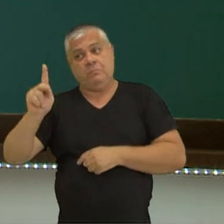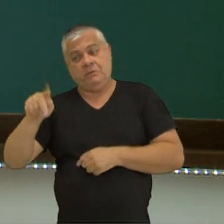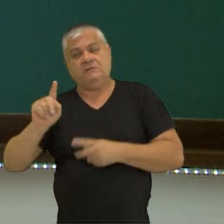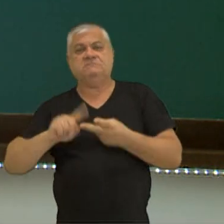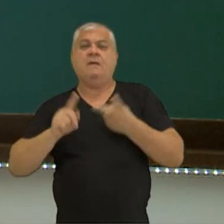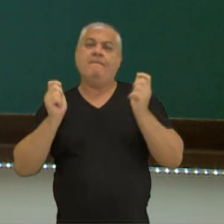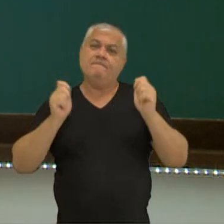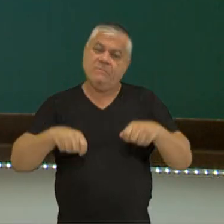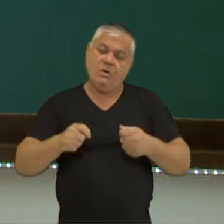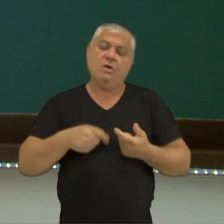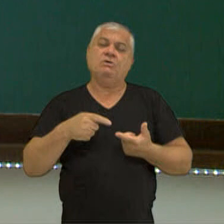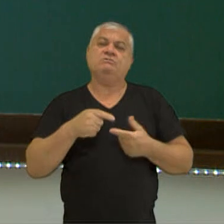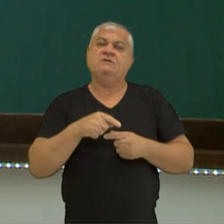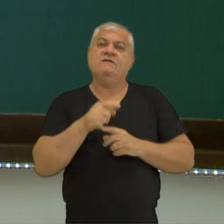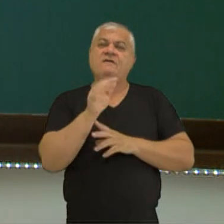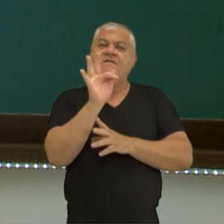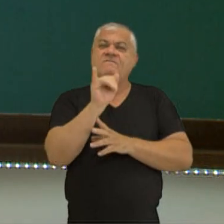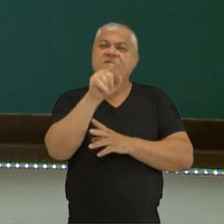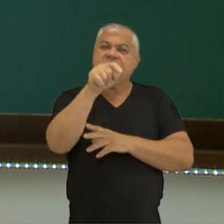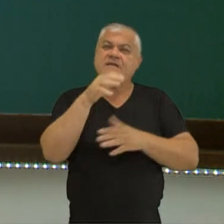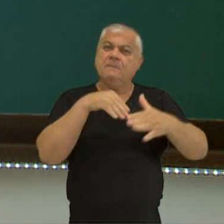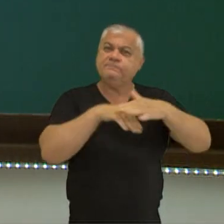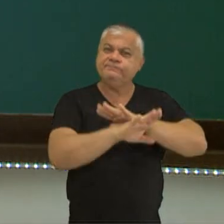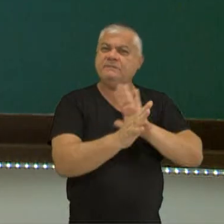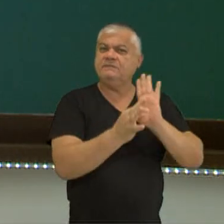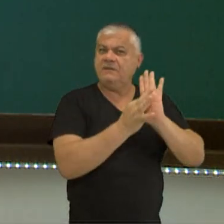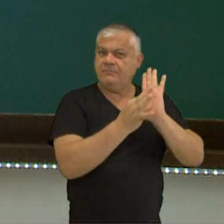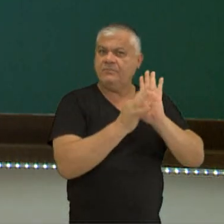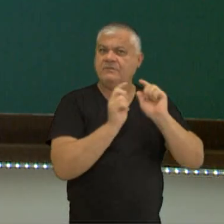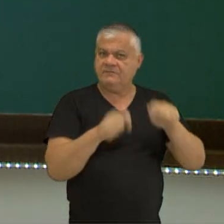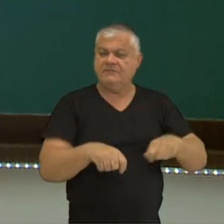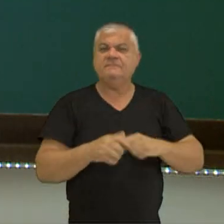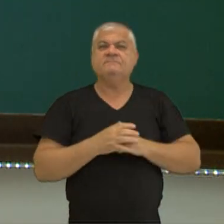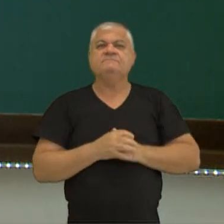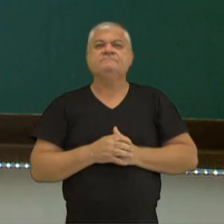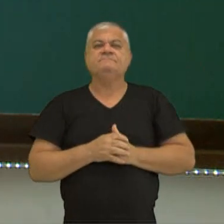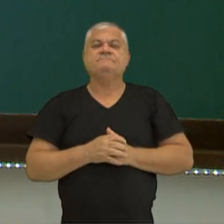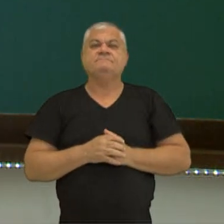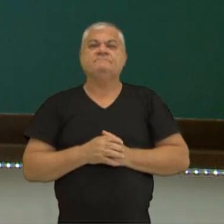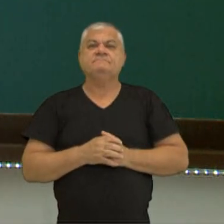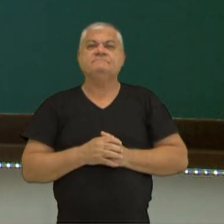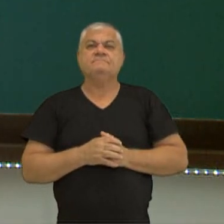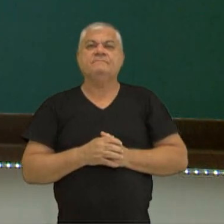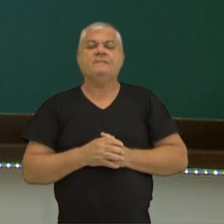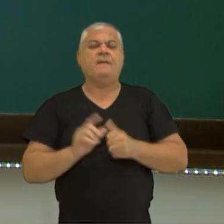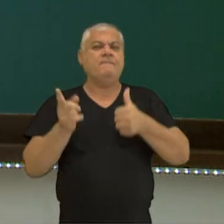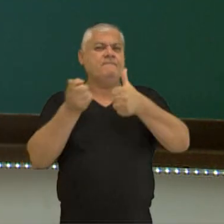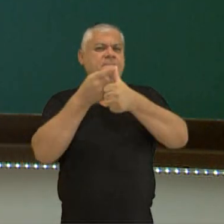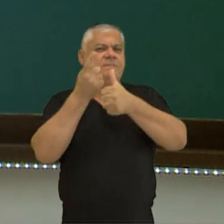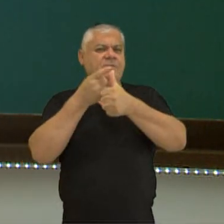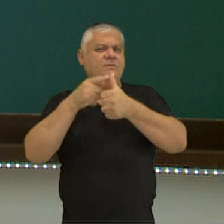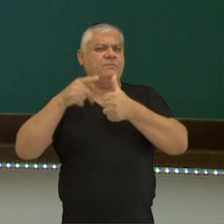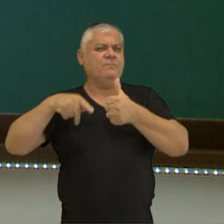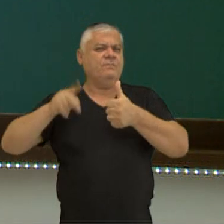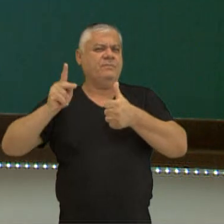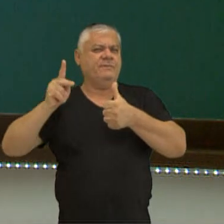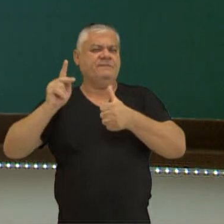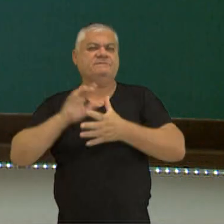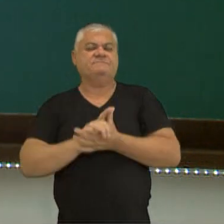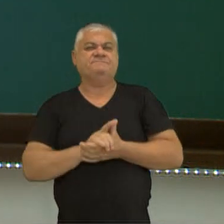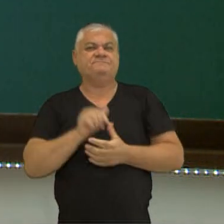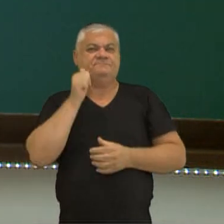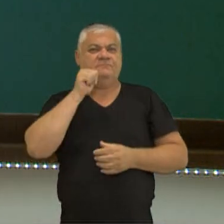pode ser em renda fixa e assim sucessivamente. Tranquilo? Vamos dar um exemplo primeiro da caderneta de poupança aqui.